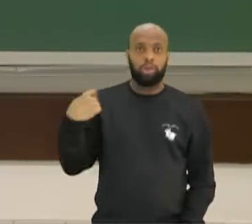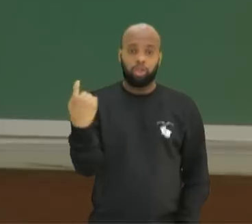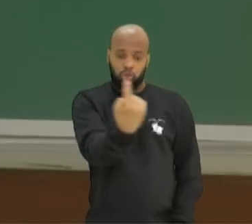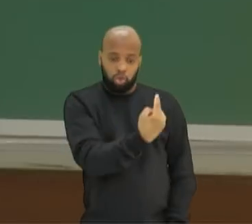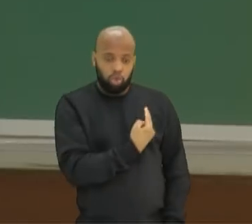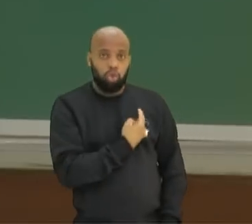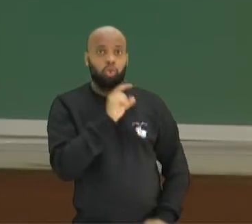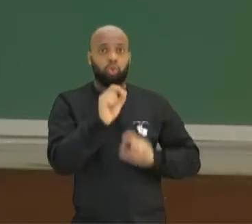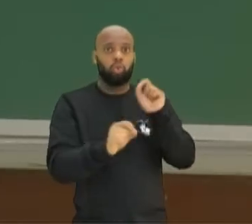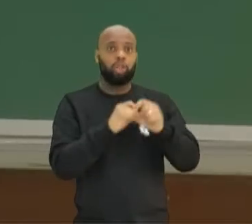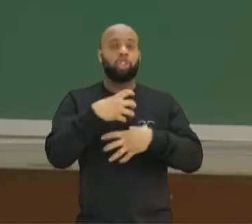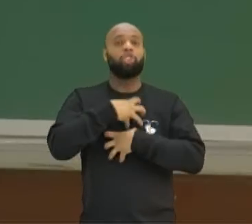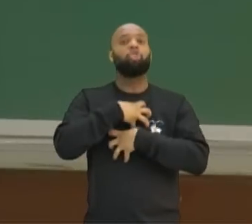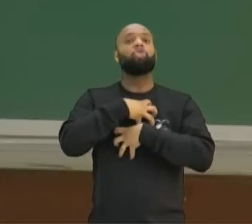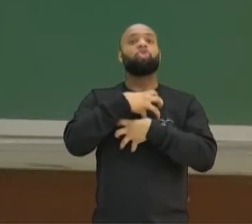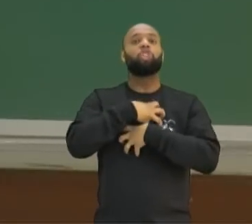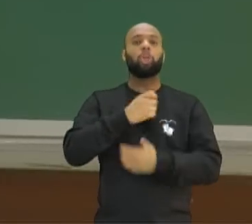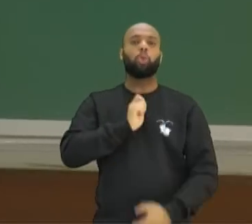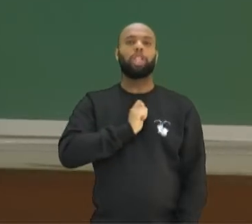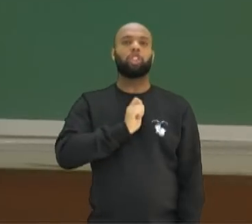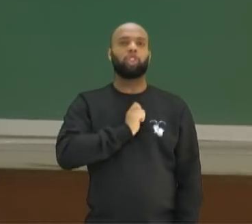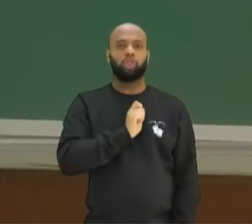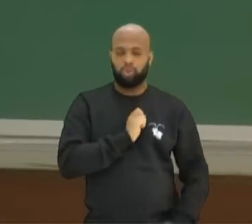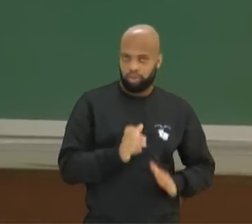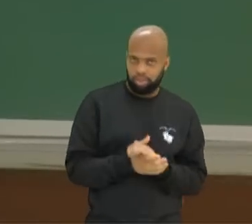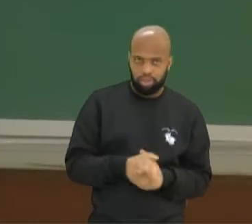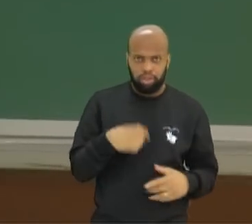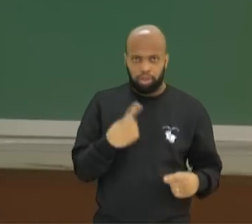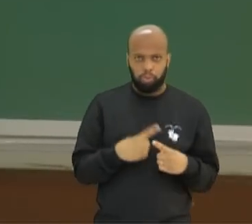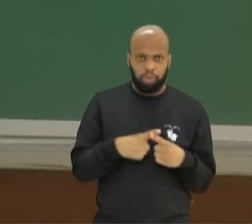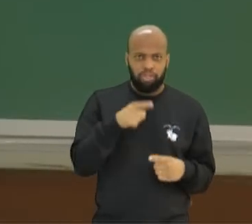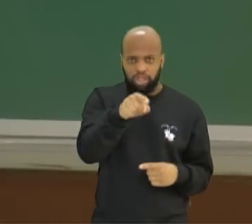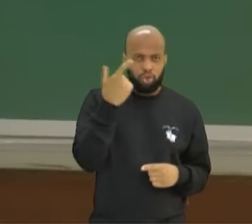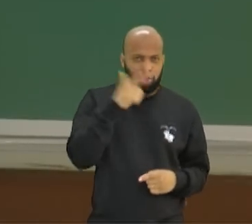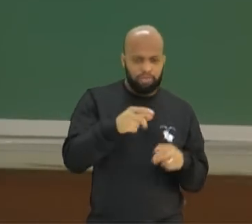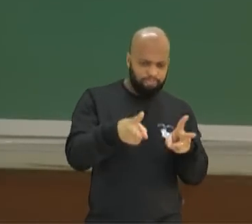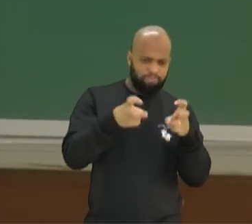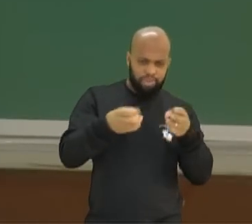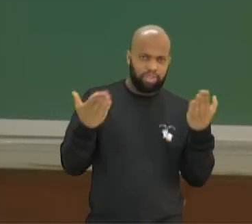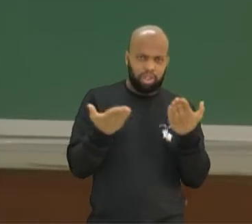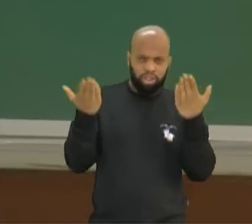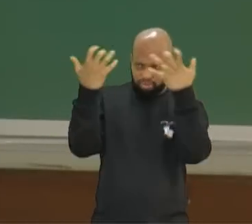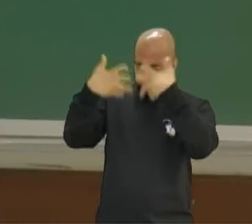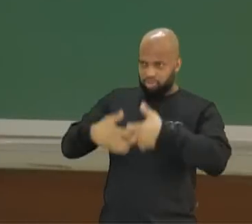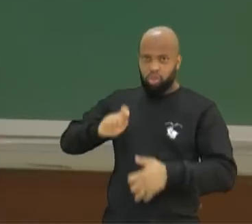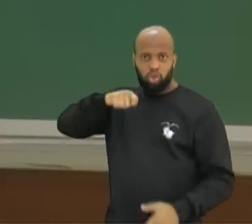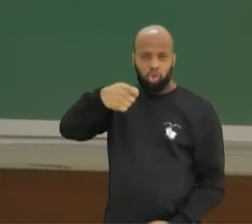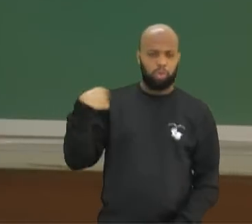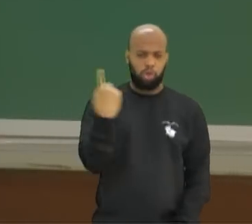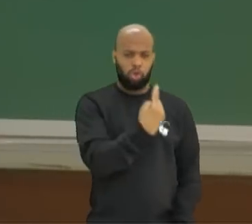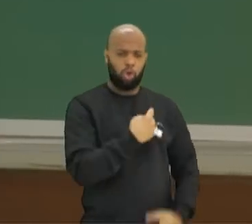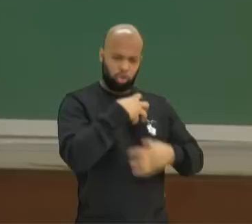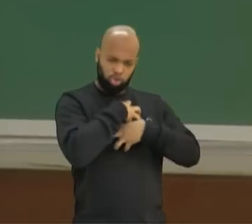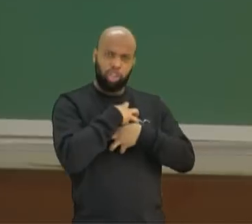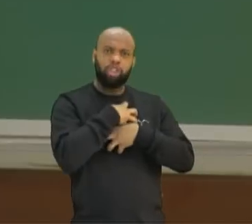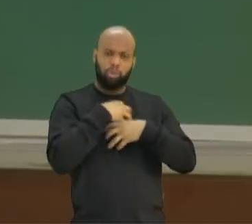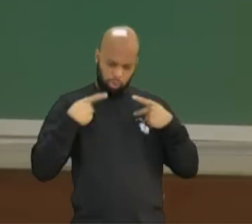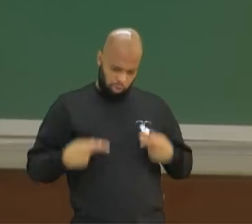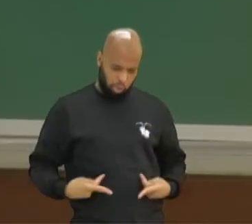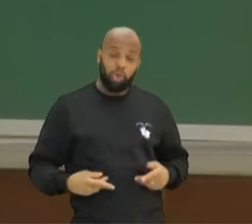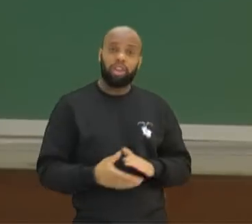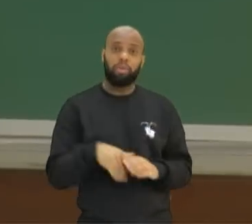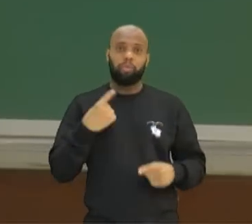nossas atitudes. Será que vocês conseguiram perceber essa reflexão sobre as nossas atitudes? A menina ficou